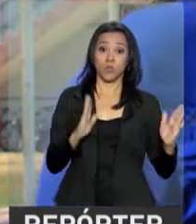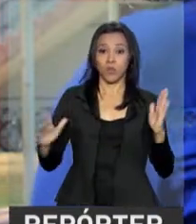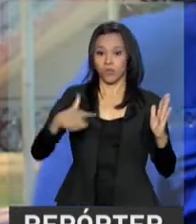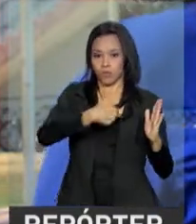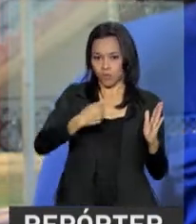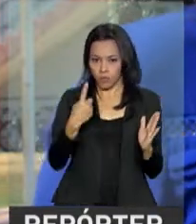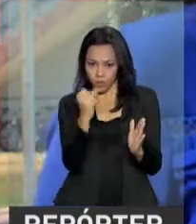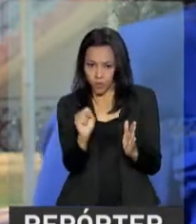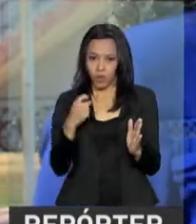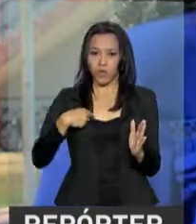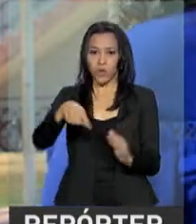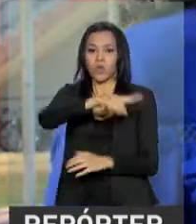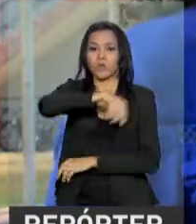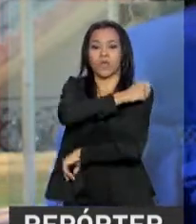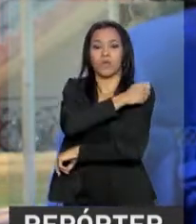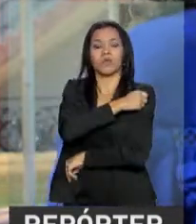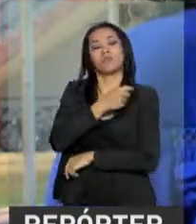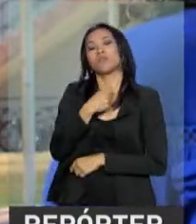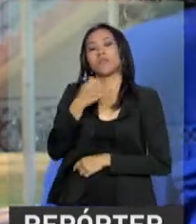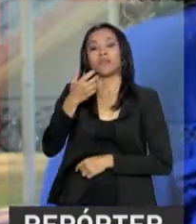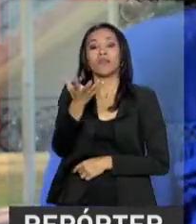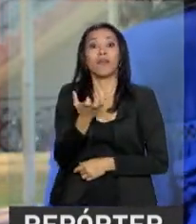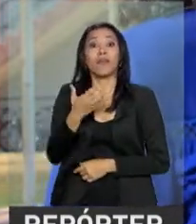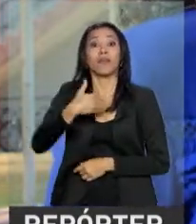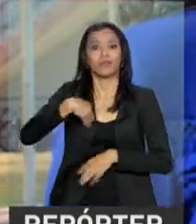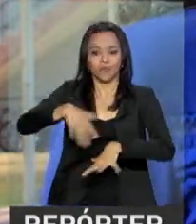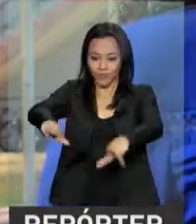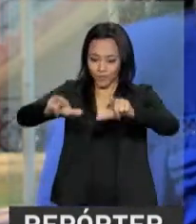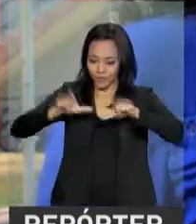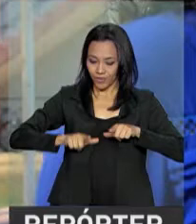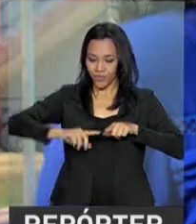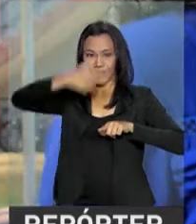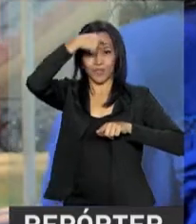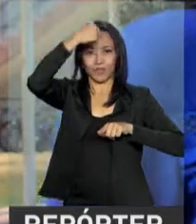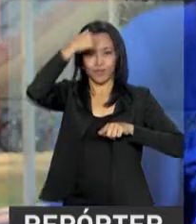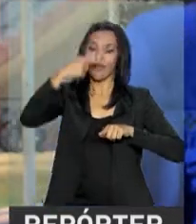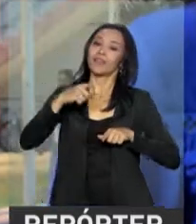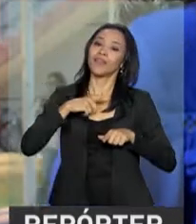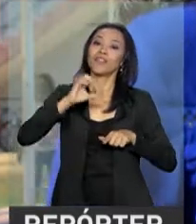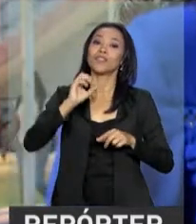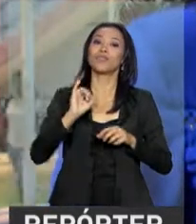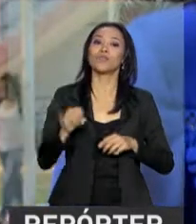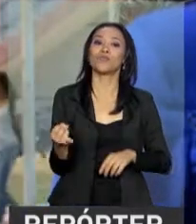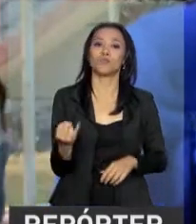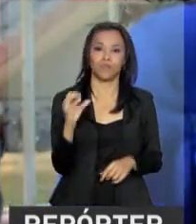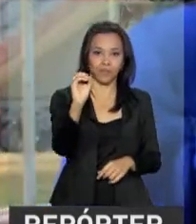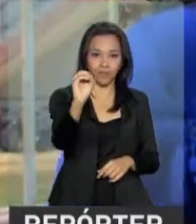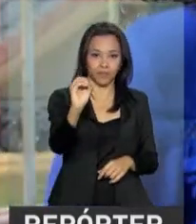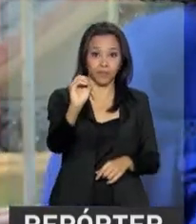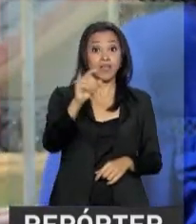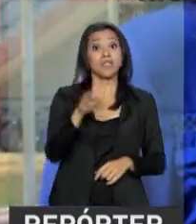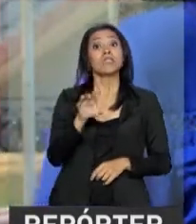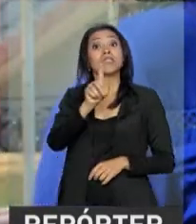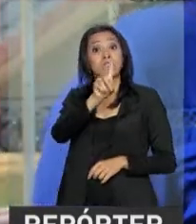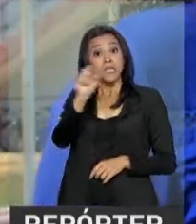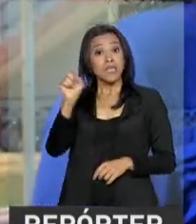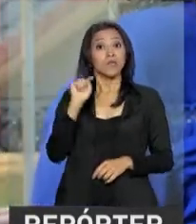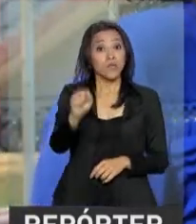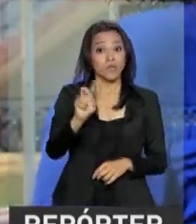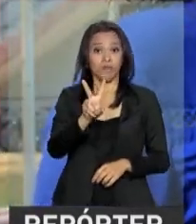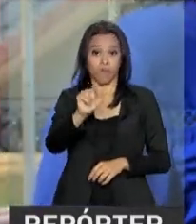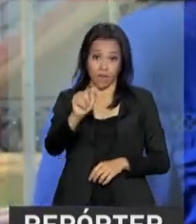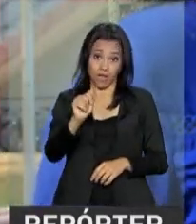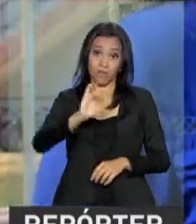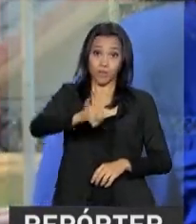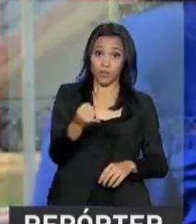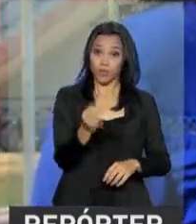mais precisam de um auxílio para ter o sonhado diploma de nível superior terão juro zero. Serão 100 mil vagas a juro zero